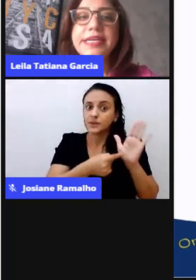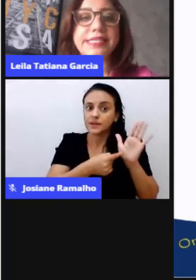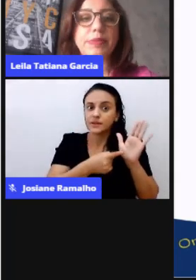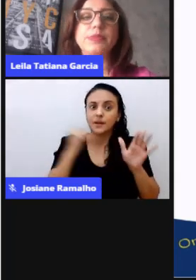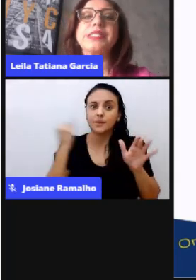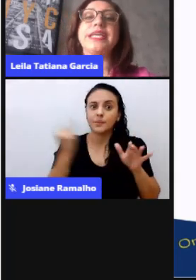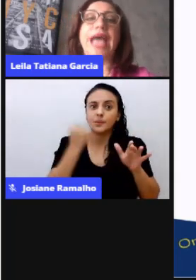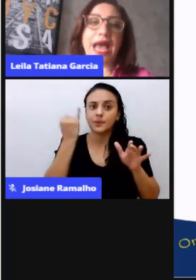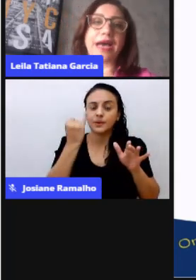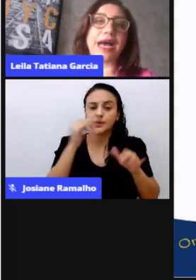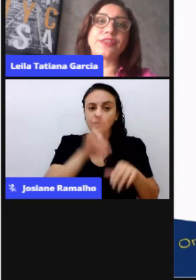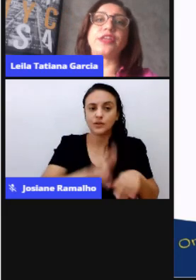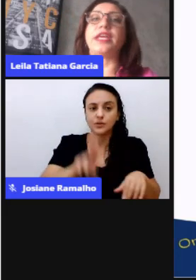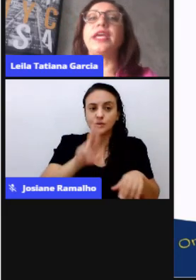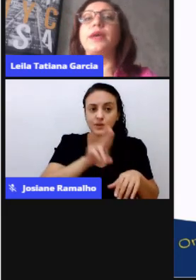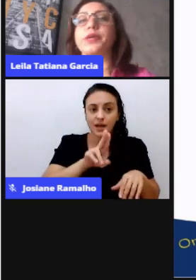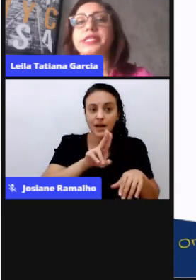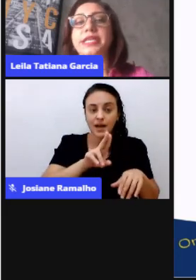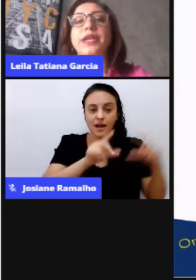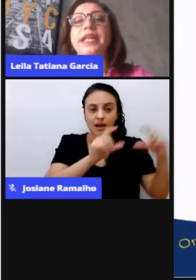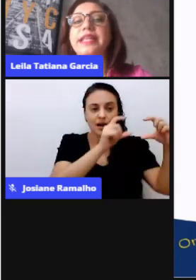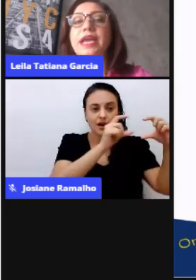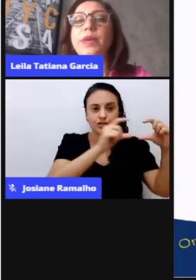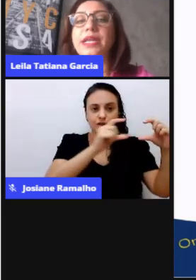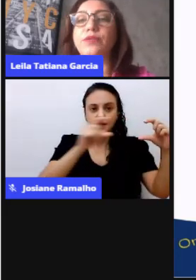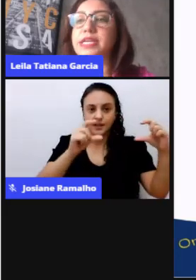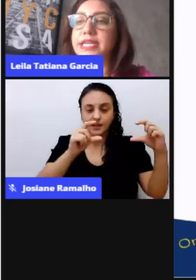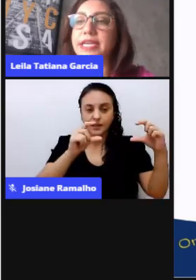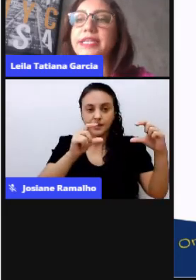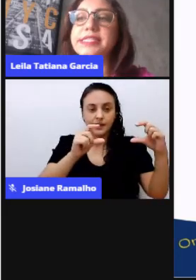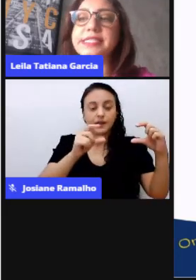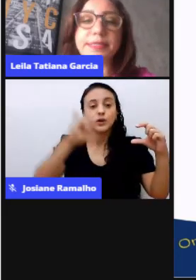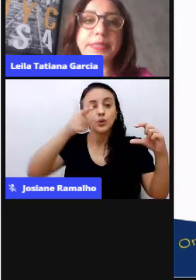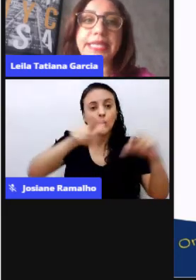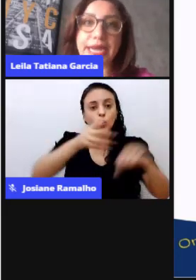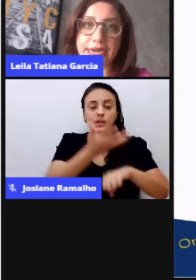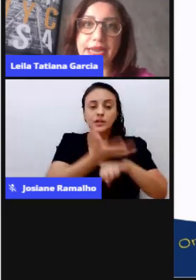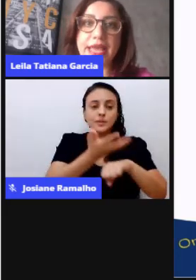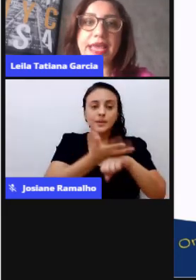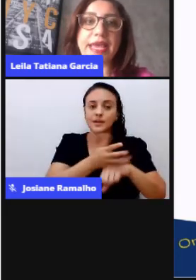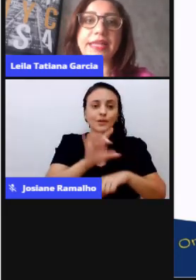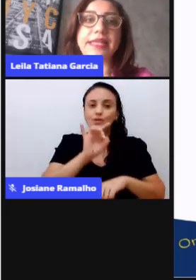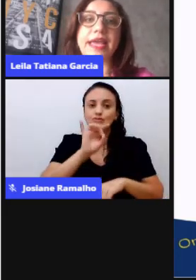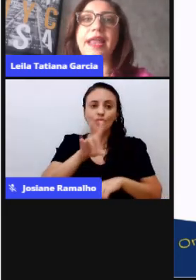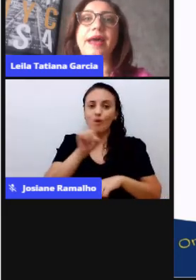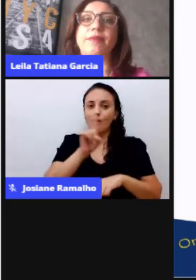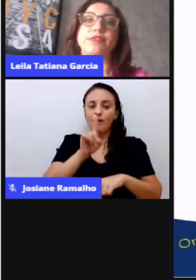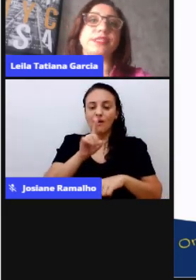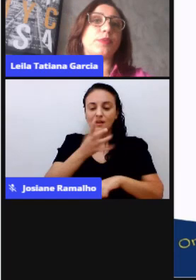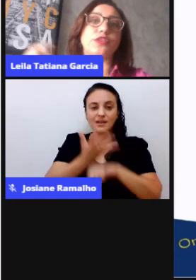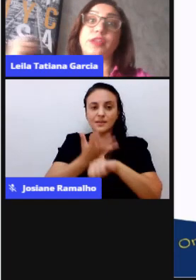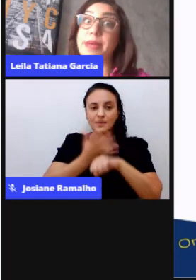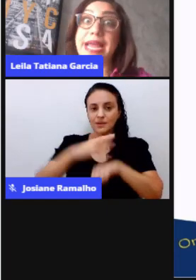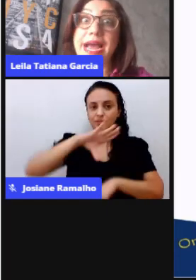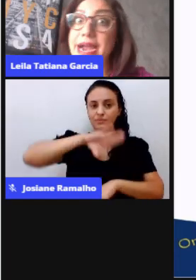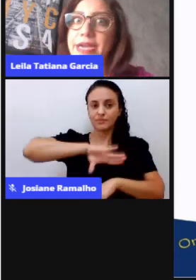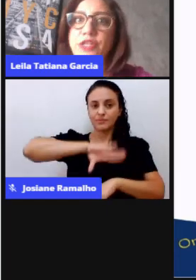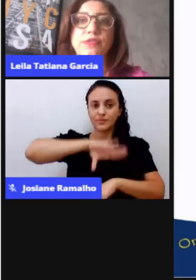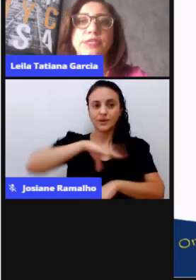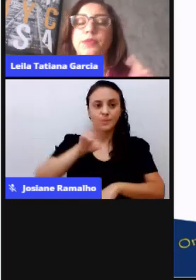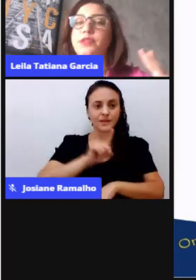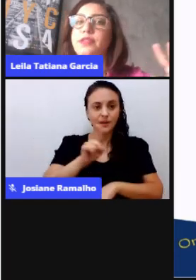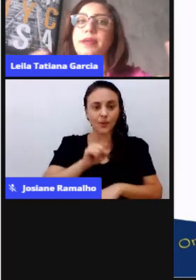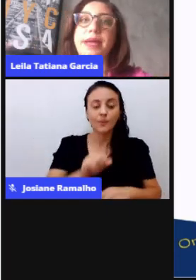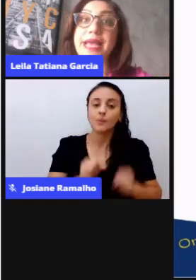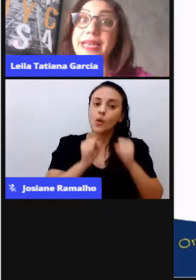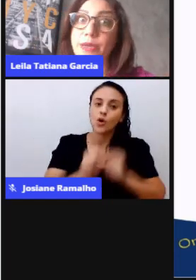portuguesa. Sabemos que a tirinha, por exemplo, ela tem uma natureza interdisciplinar. Você pode trabalhar a